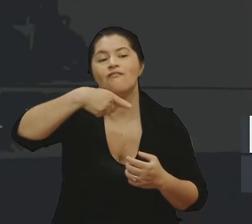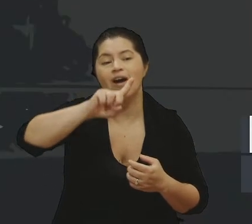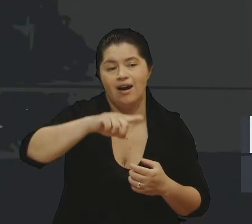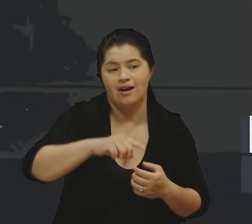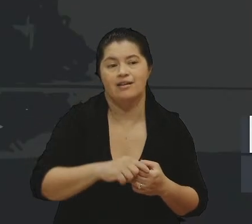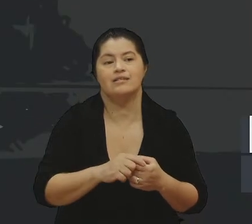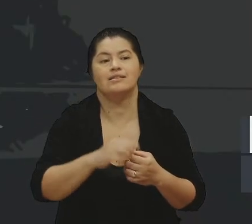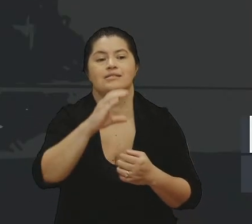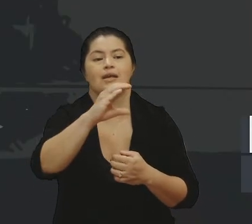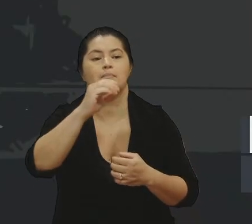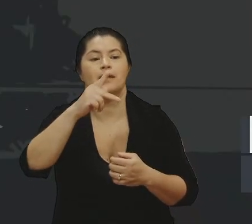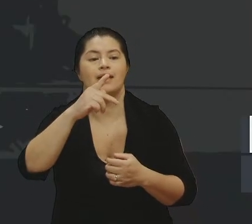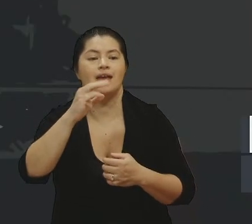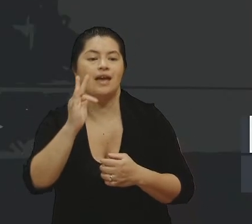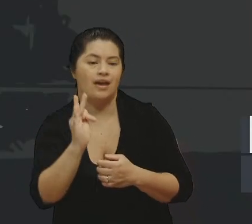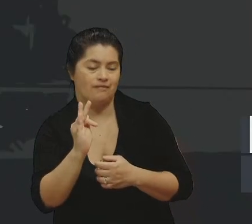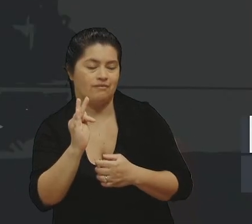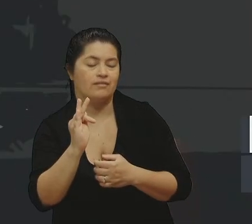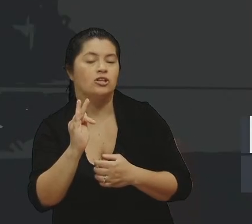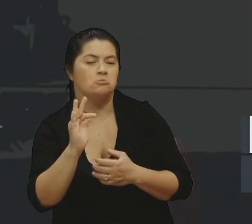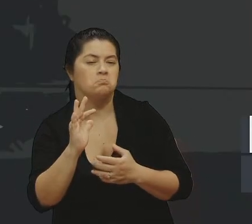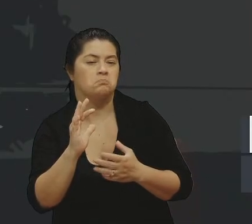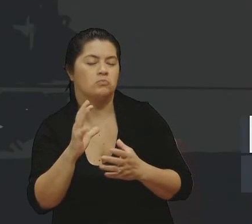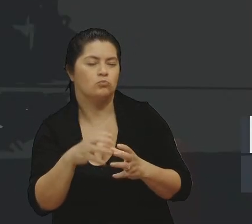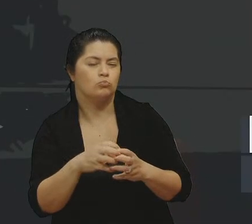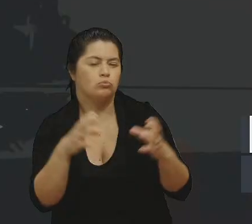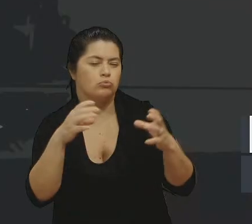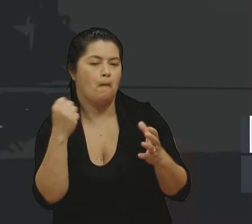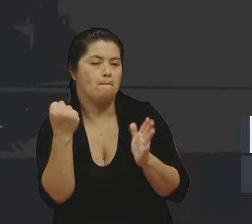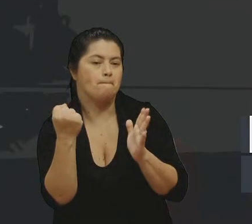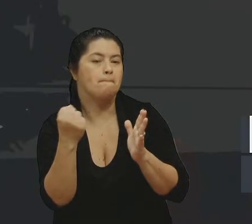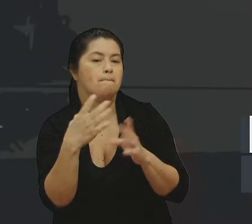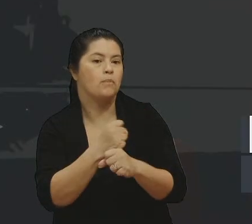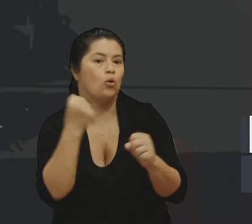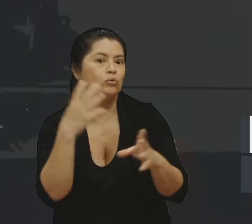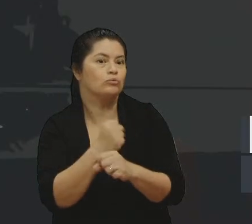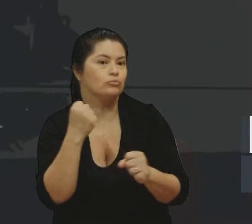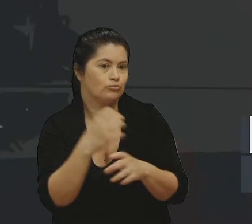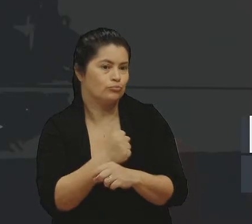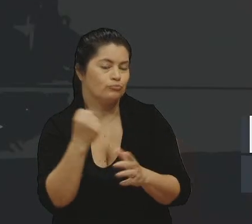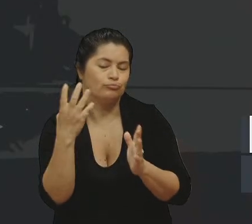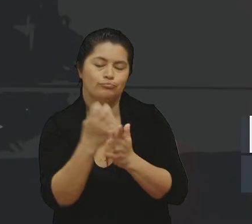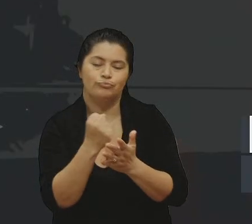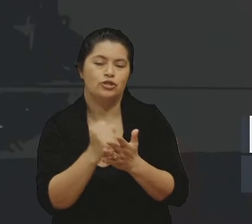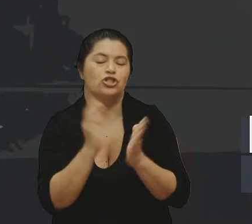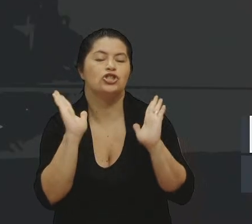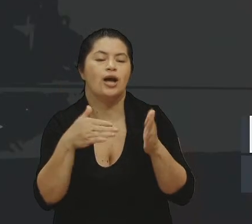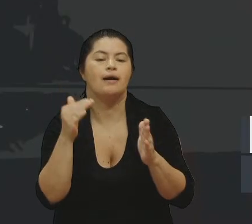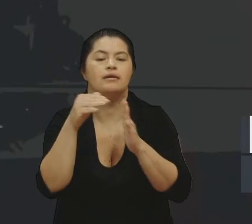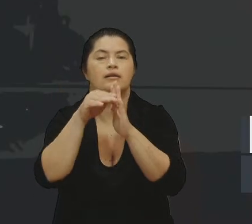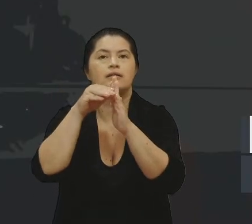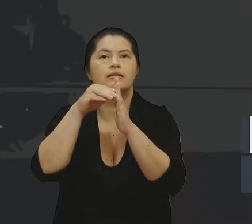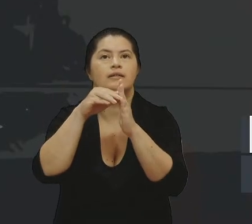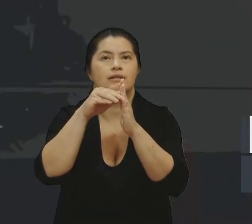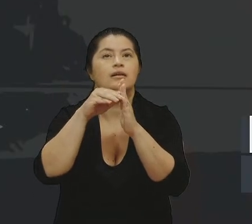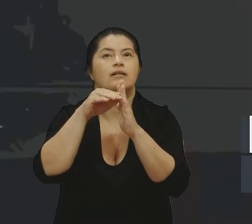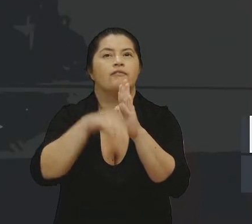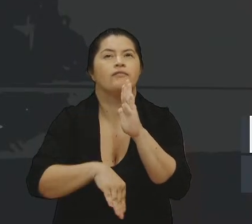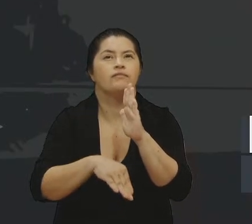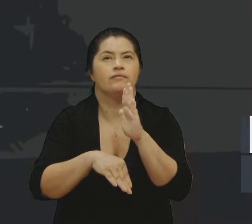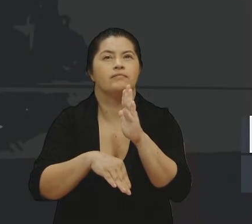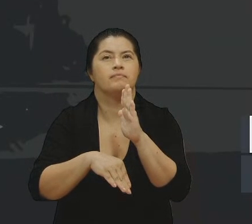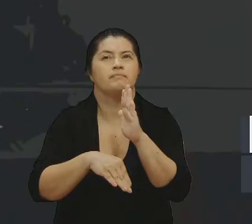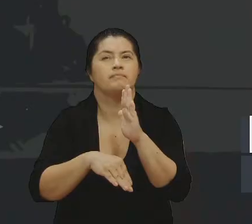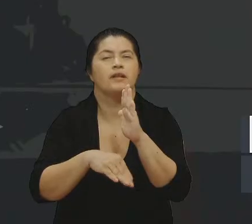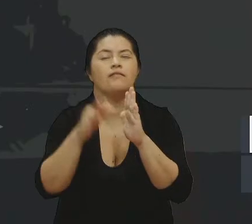Porque acumula pontos, passou de 300 pontos, já começa a trocar por desconto na própria compra. Tá bom? Então, fidelidade também funciona